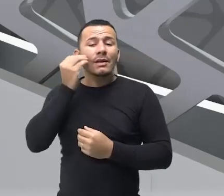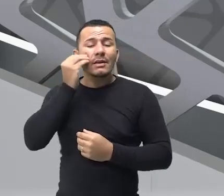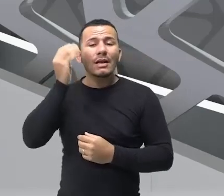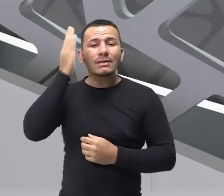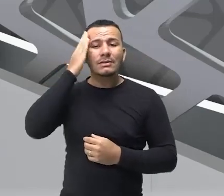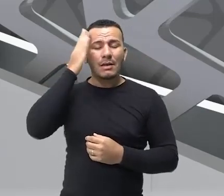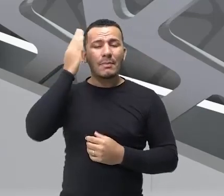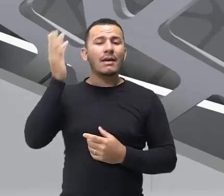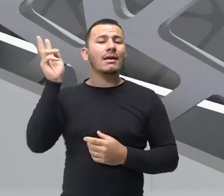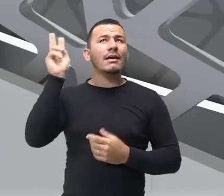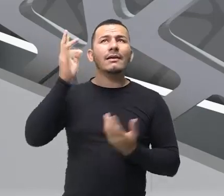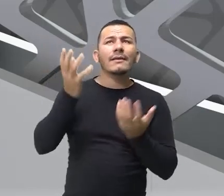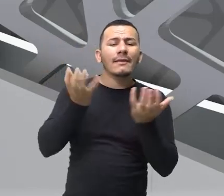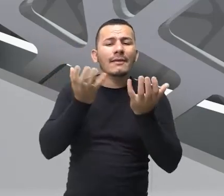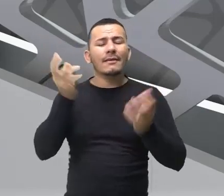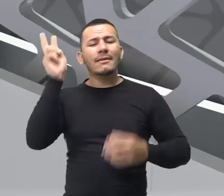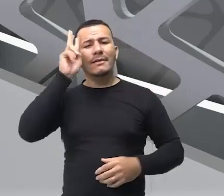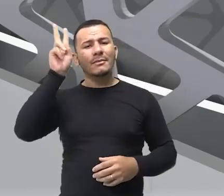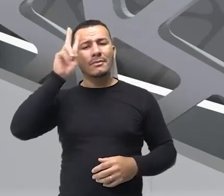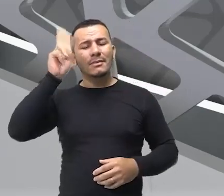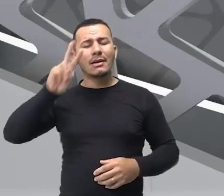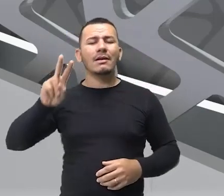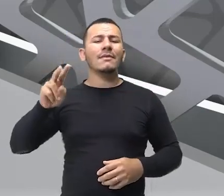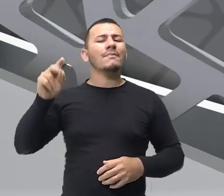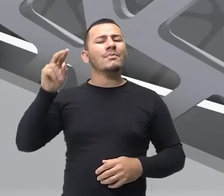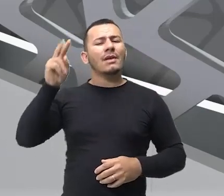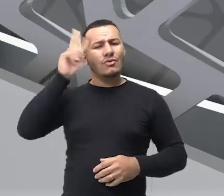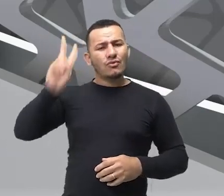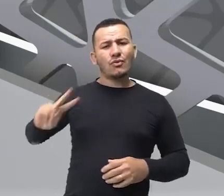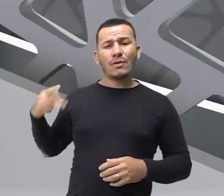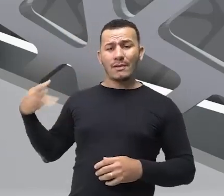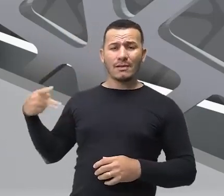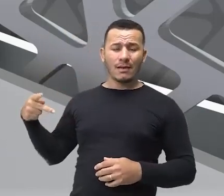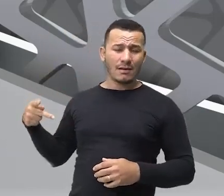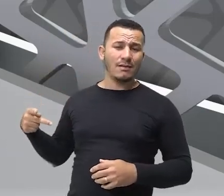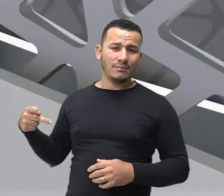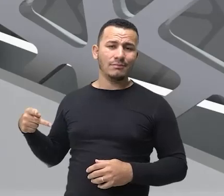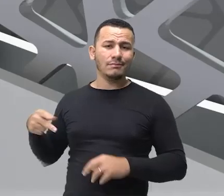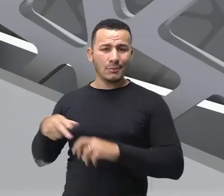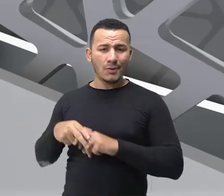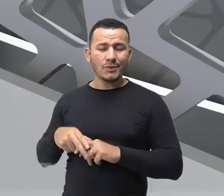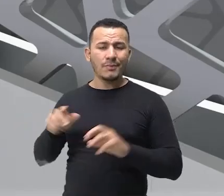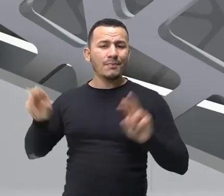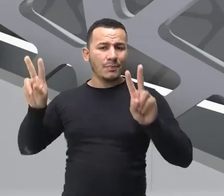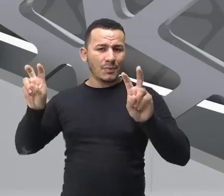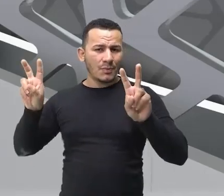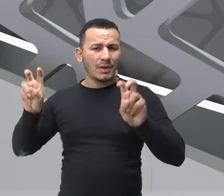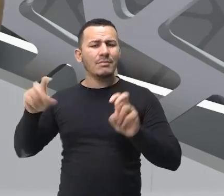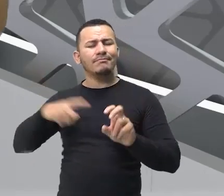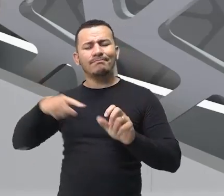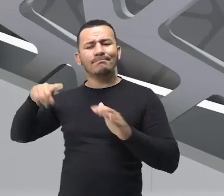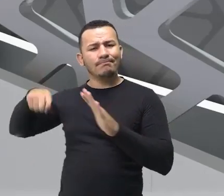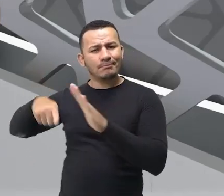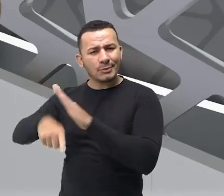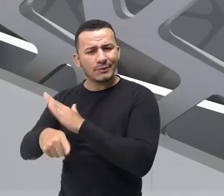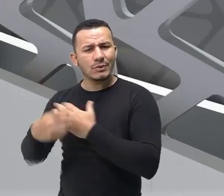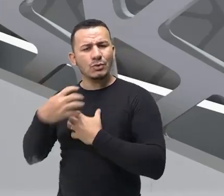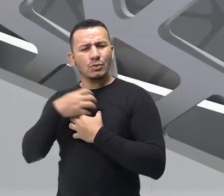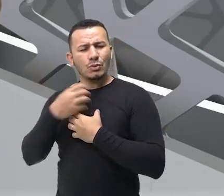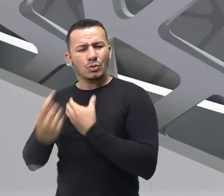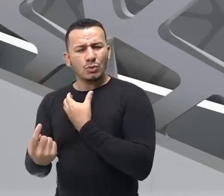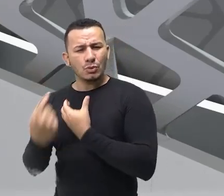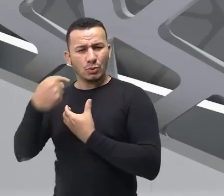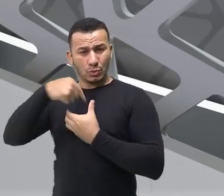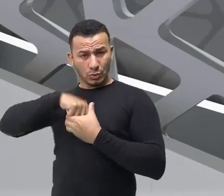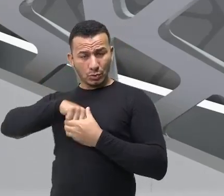Tentando lembrar, entender com clareza tudo aquilo que aconteceu. Então, observe que é uma temática bem profunda, uma temática